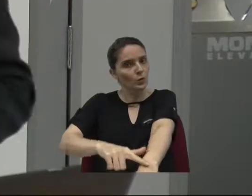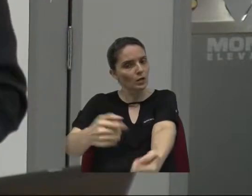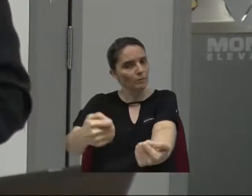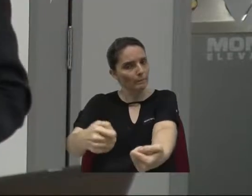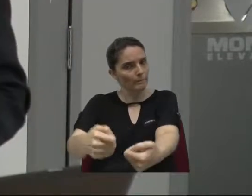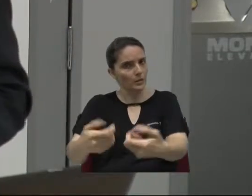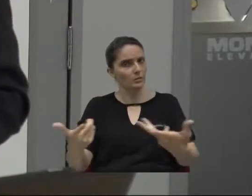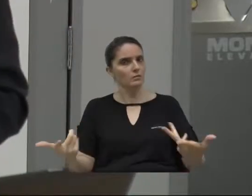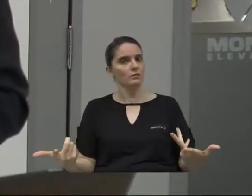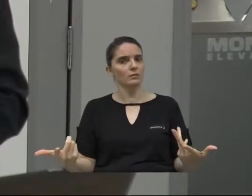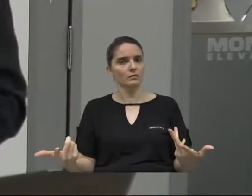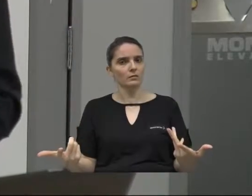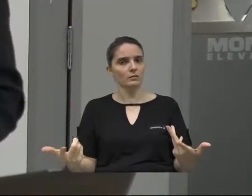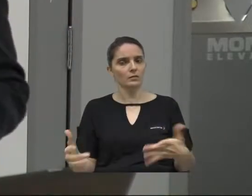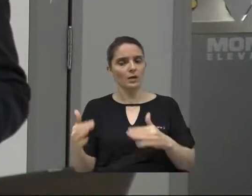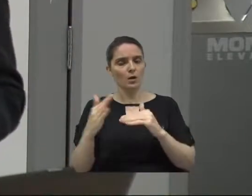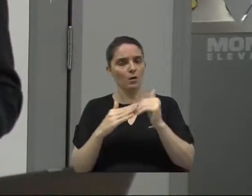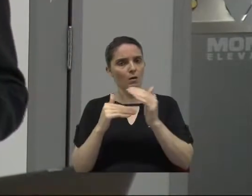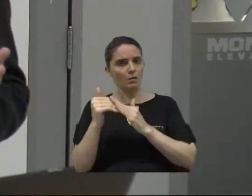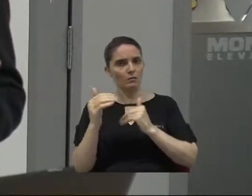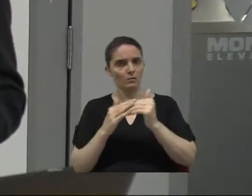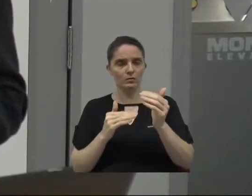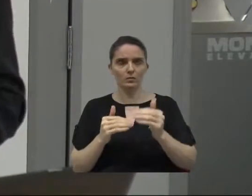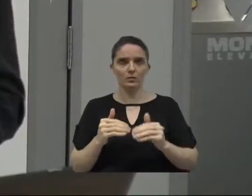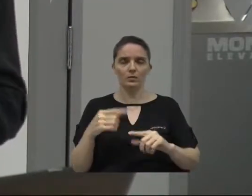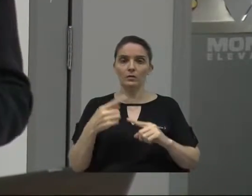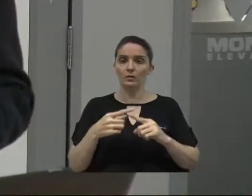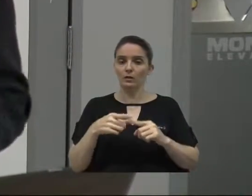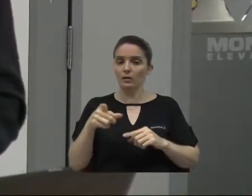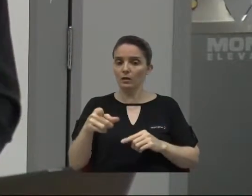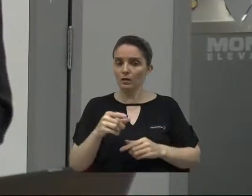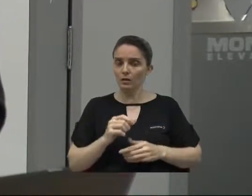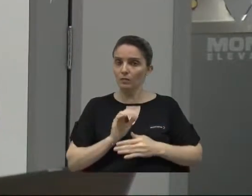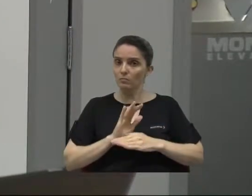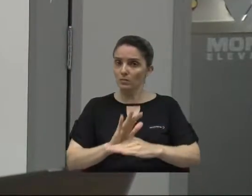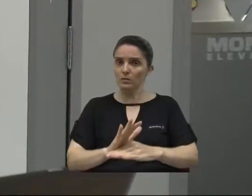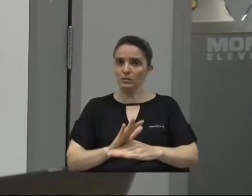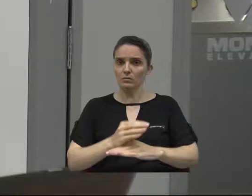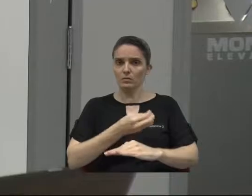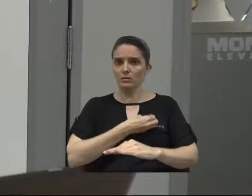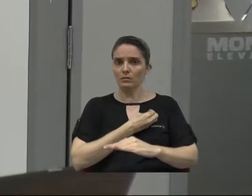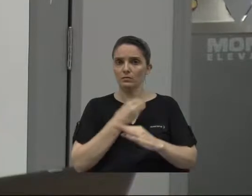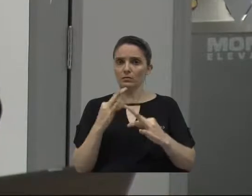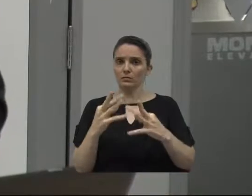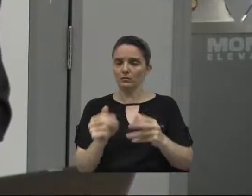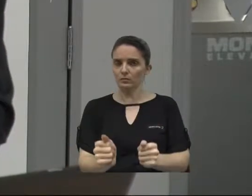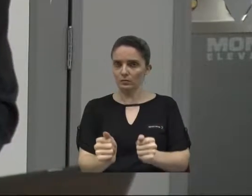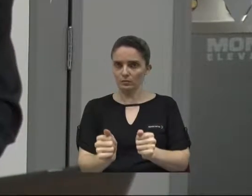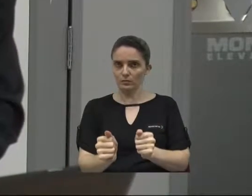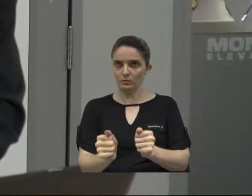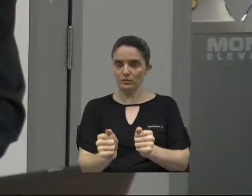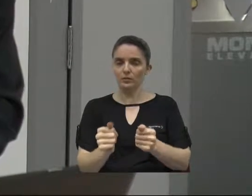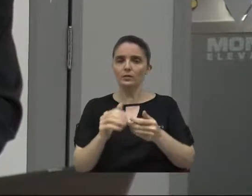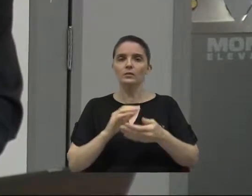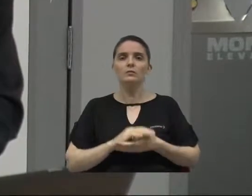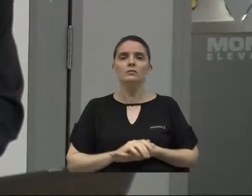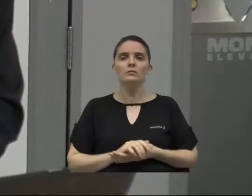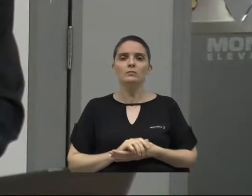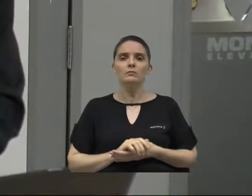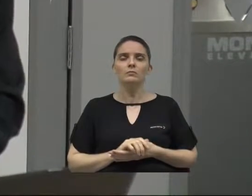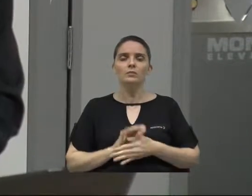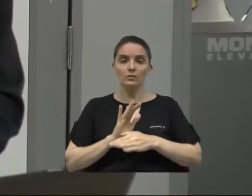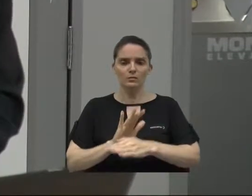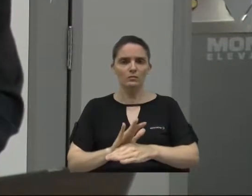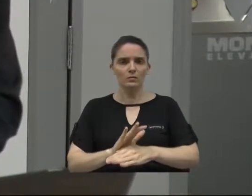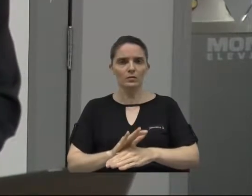respeito com aquele profissional que está ali, que ele está ali para salvar a vida. Ele não está ali para fazer atendimento de unha encravada e de gripe, ele está para salvar a vida.